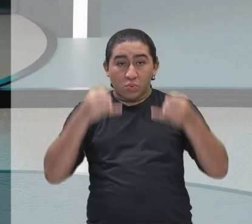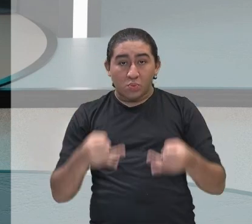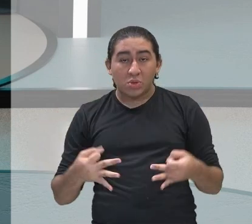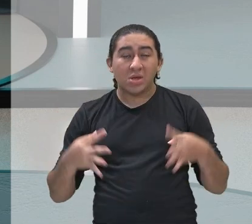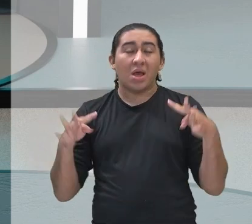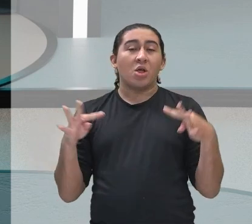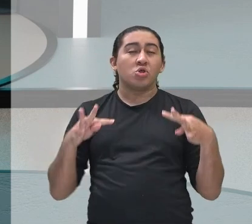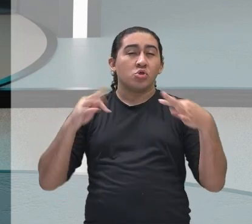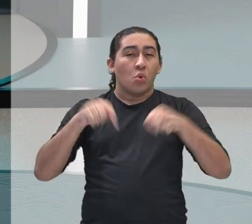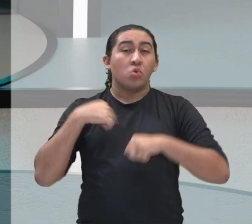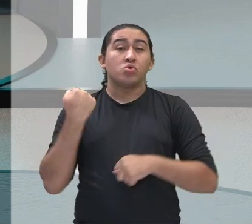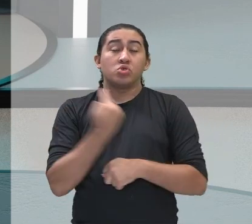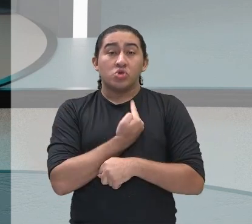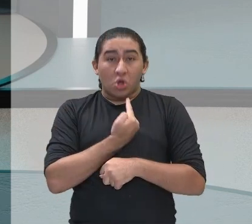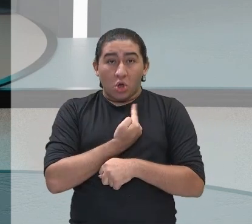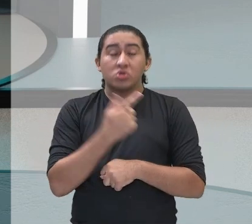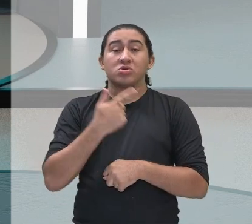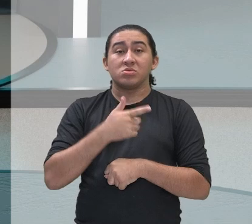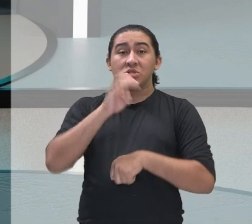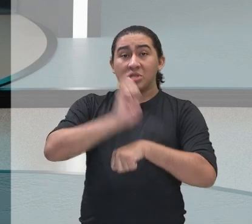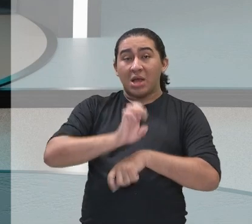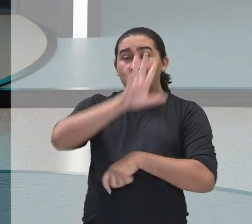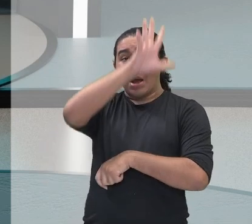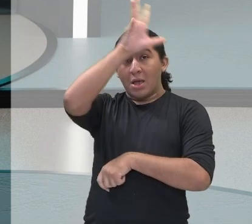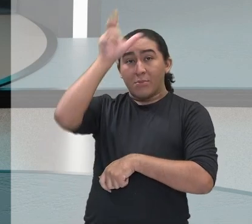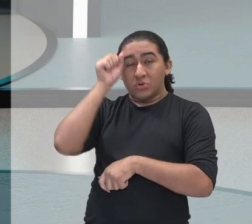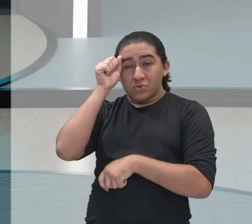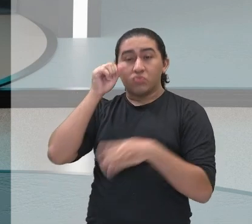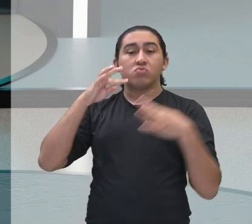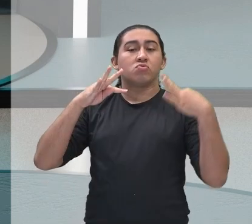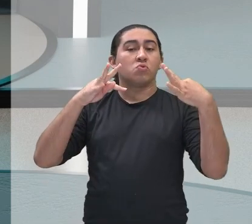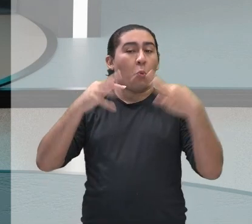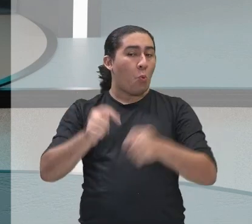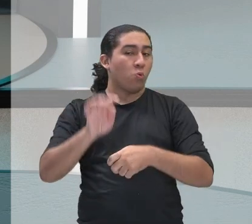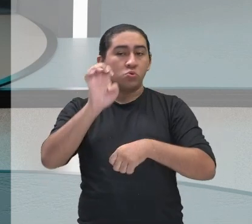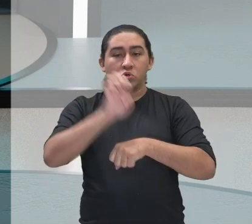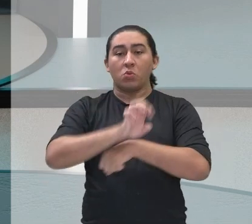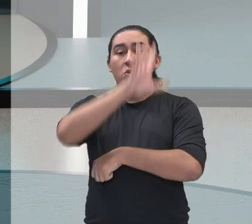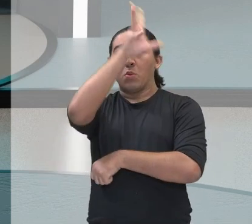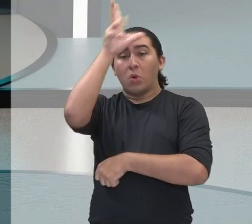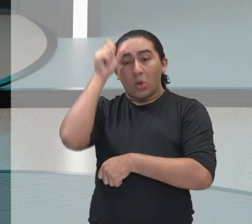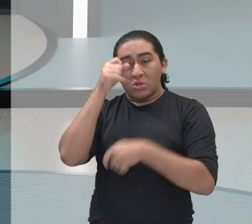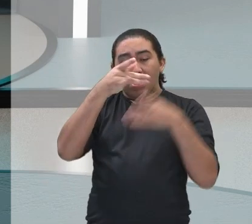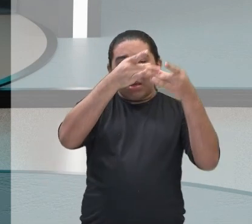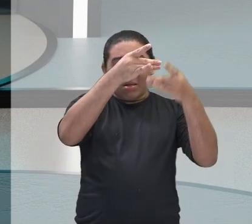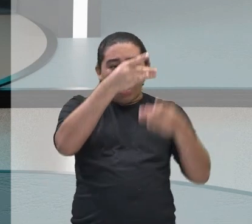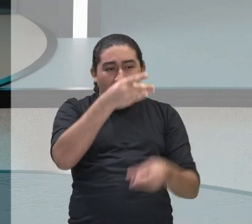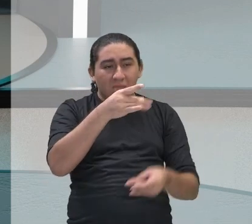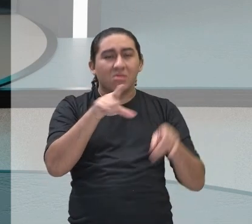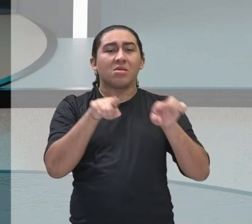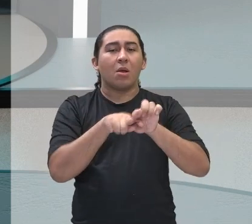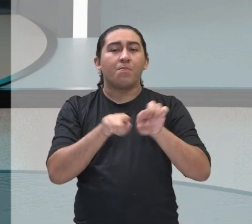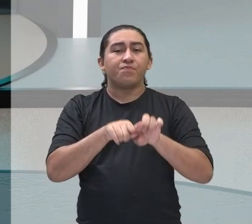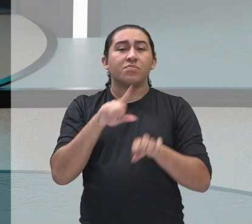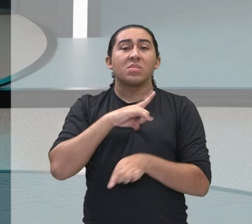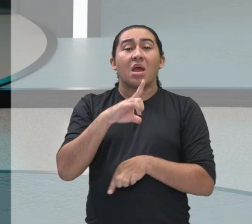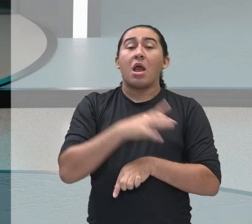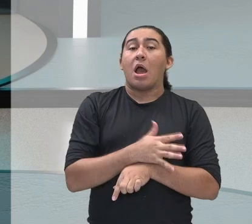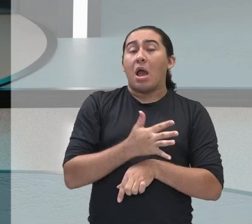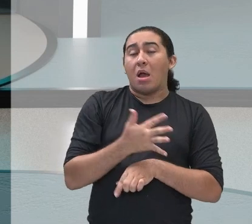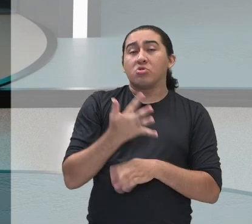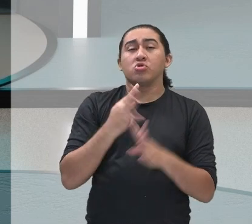nós amazonenses. Ele descreve todo o Amazonas, ele descreve a fauna com